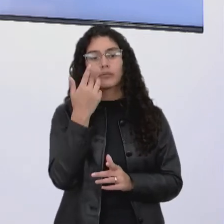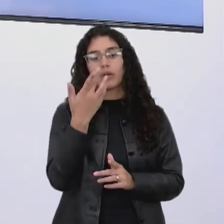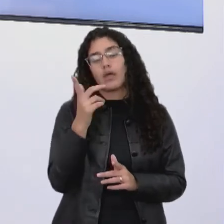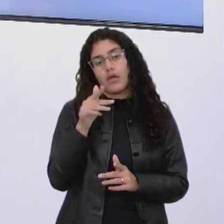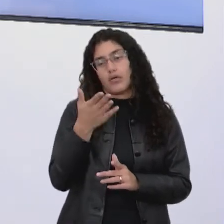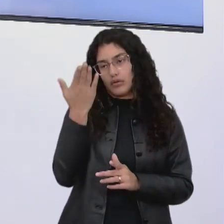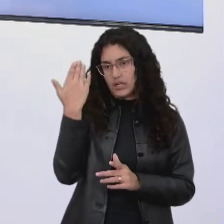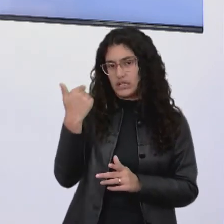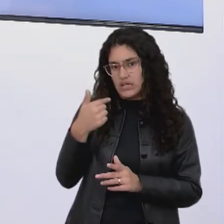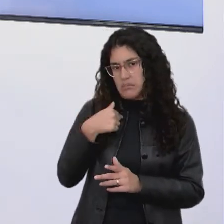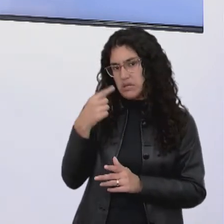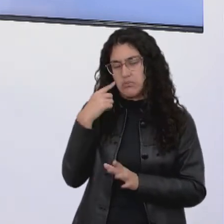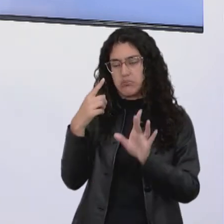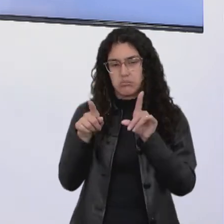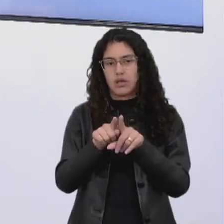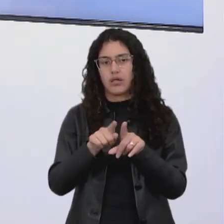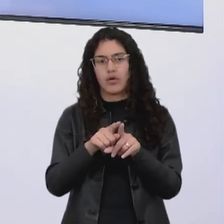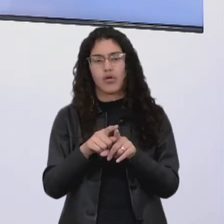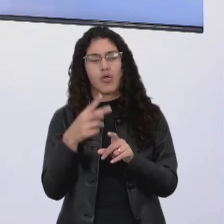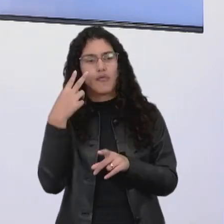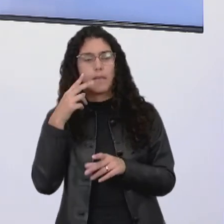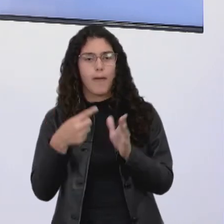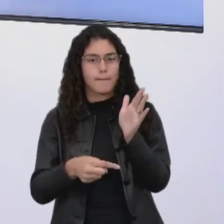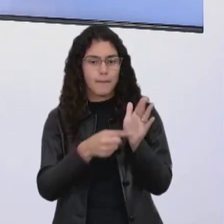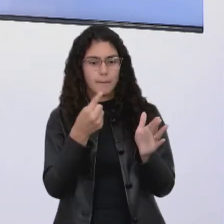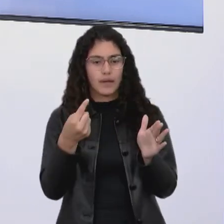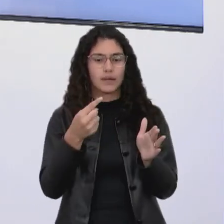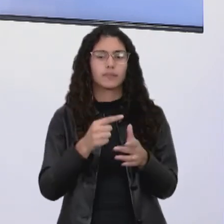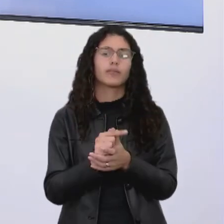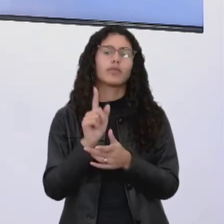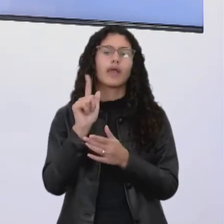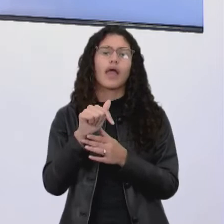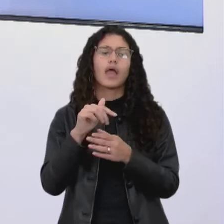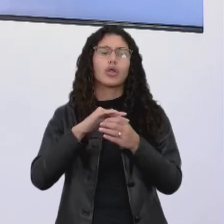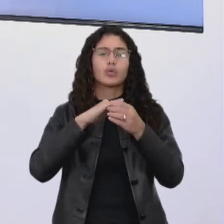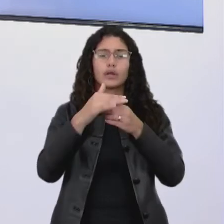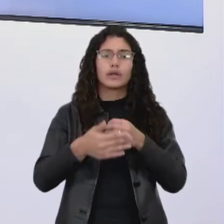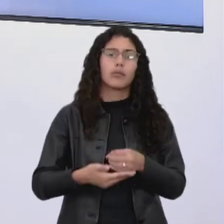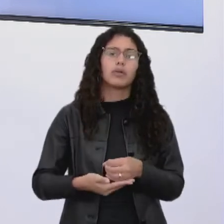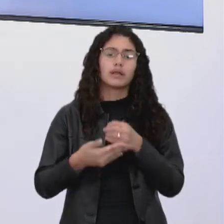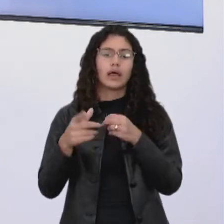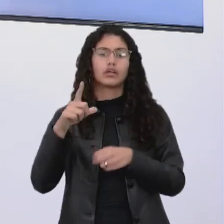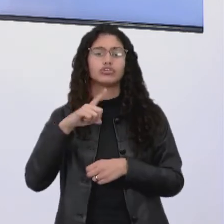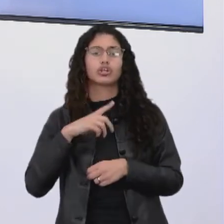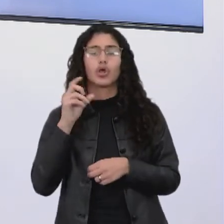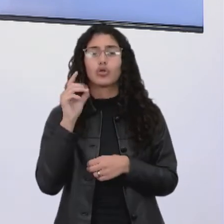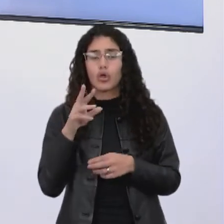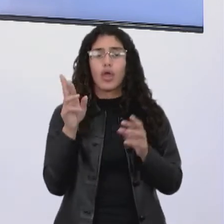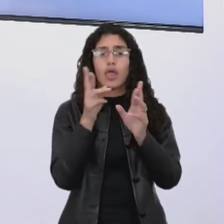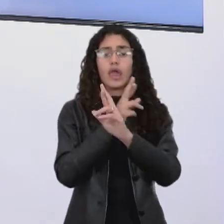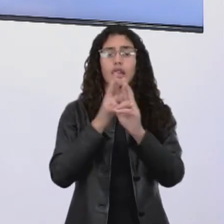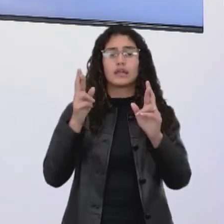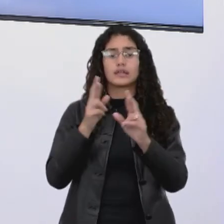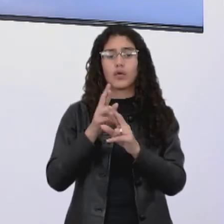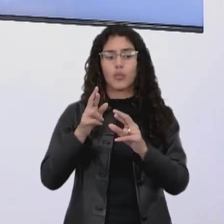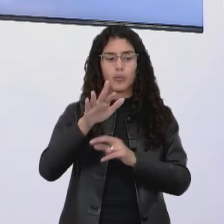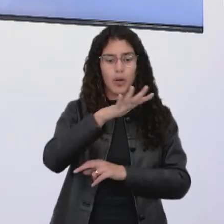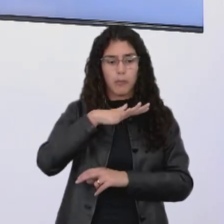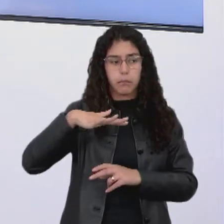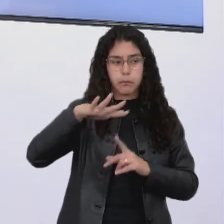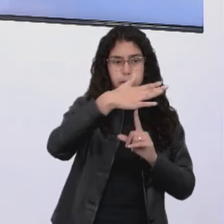era o que vinha na minha cabeça quando eu ouvi pela primeira vez, era que sustentabilidade tinha apenas a ver com o meio